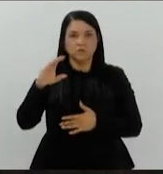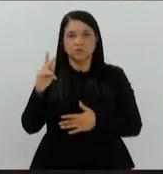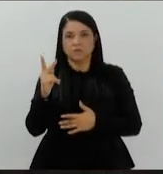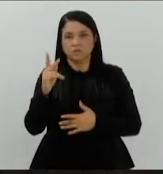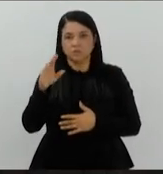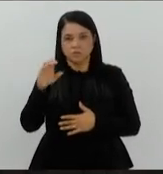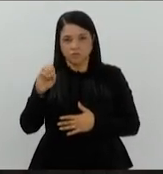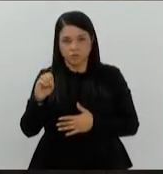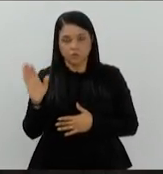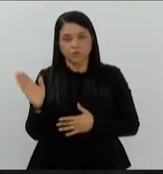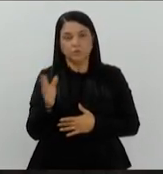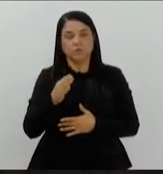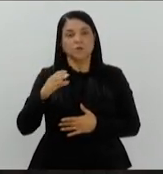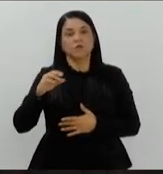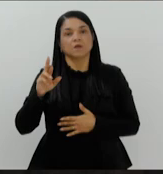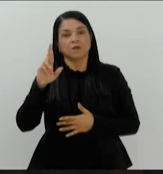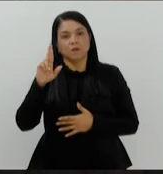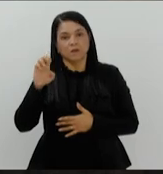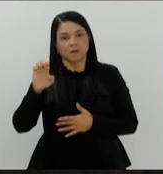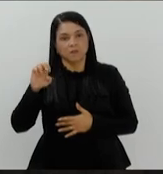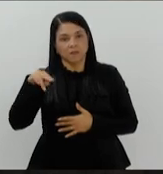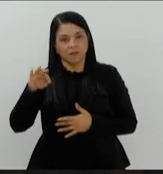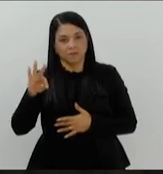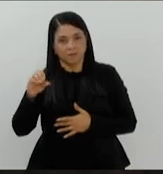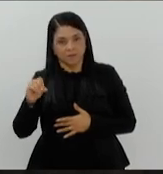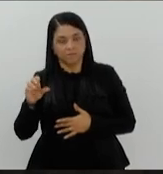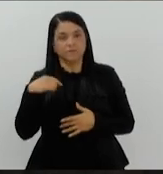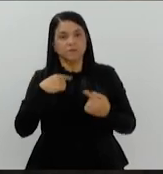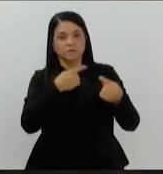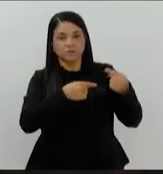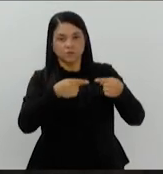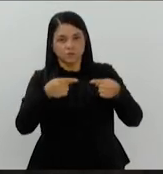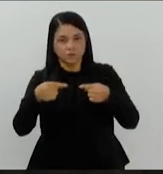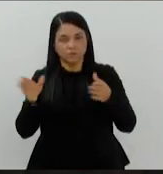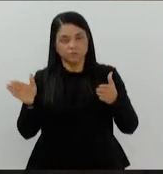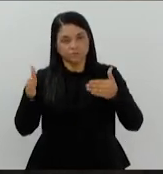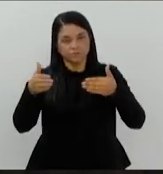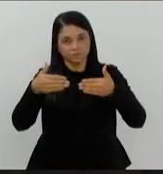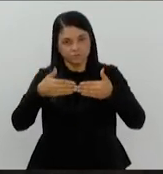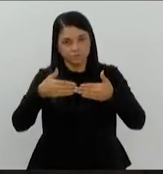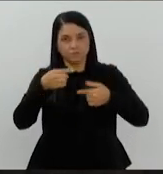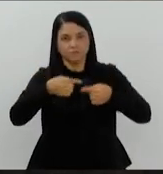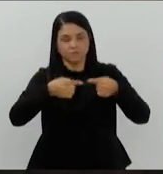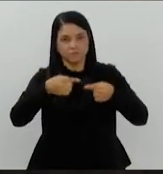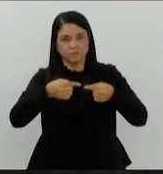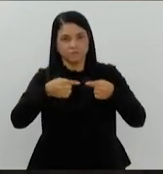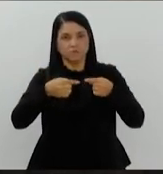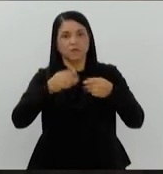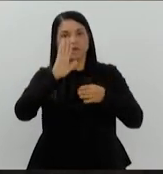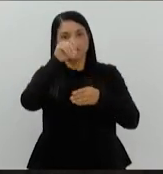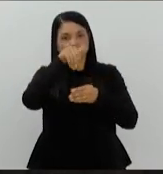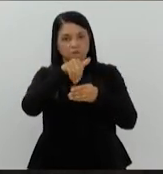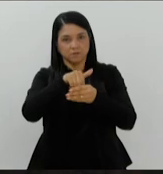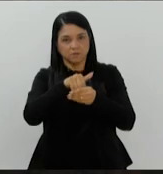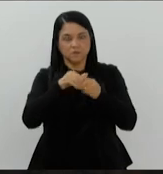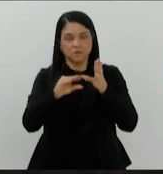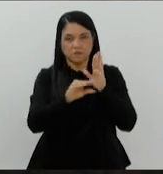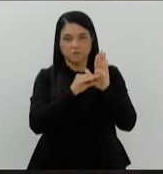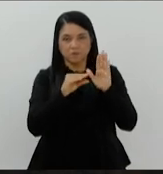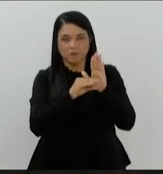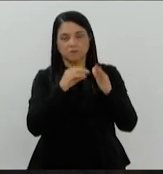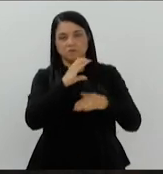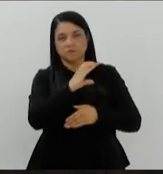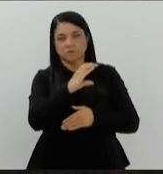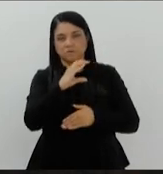Machado e Renata Machado. Em discussão, não havendo quem queira discutir, encerrada a discussão. Em votação, as emendas da